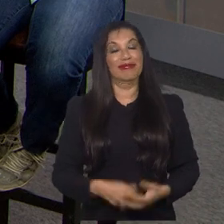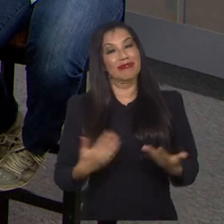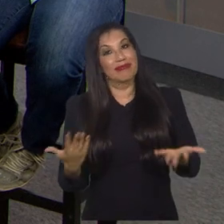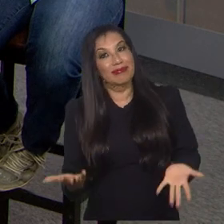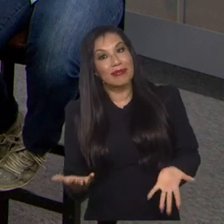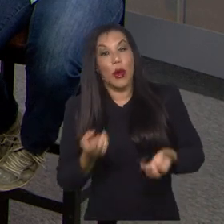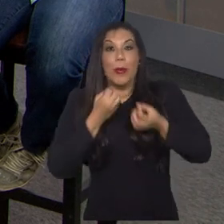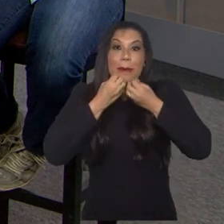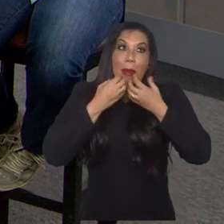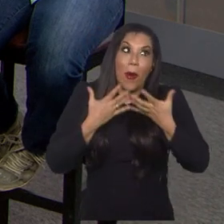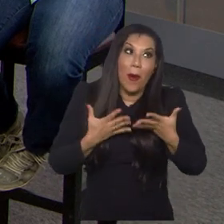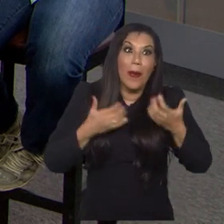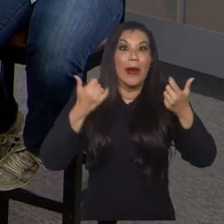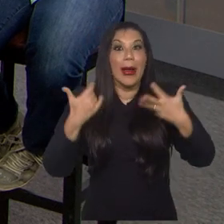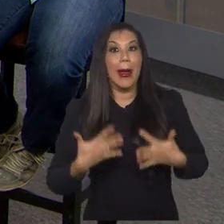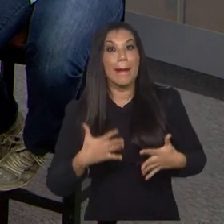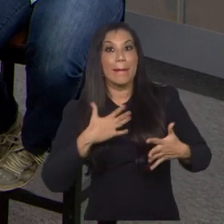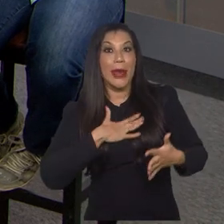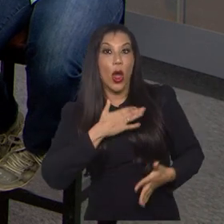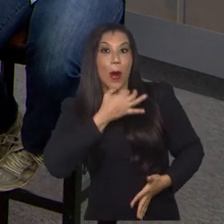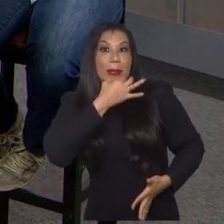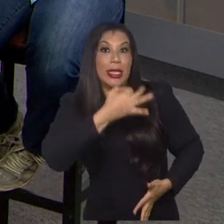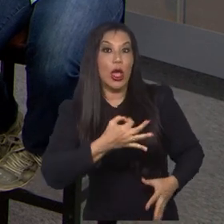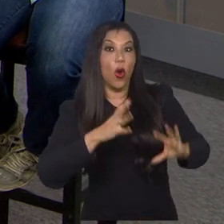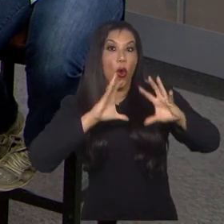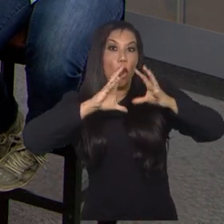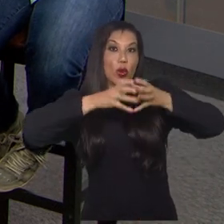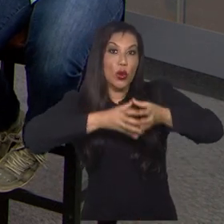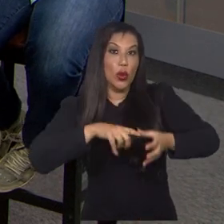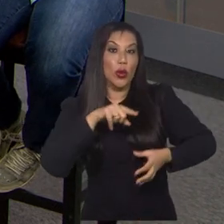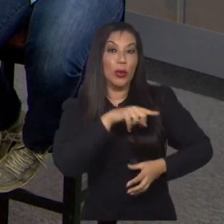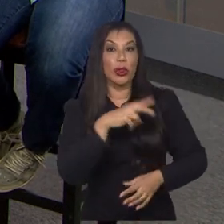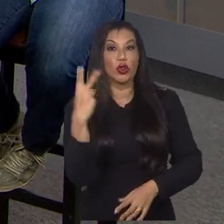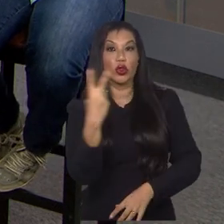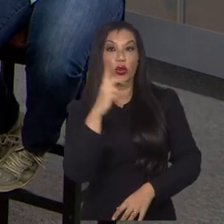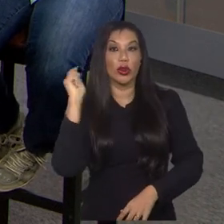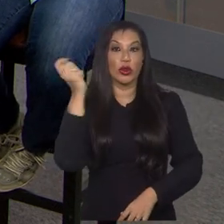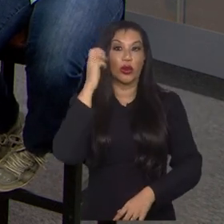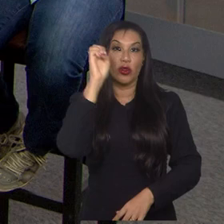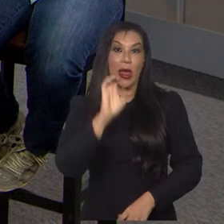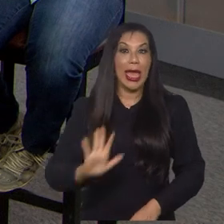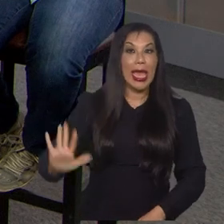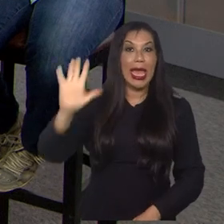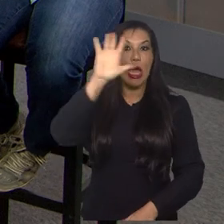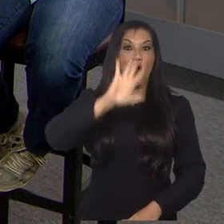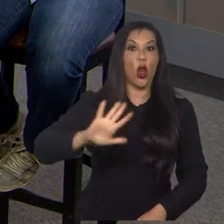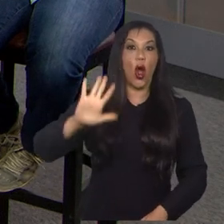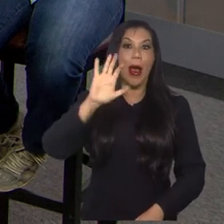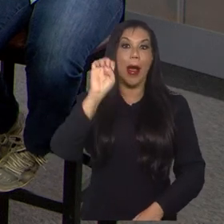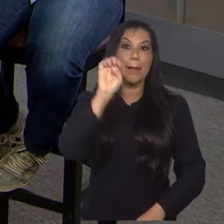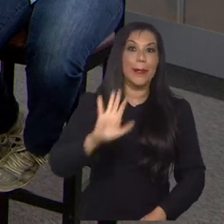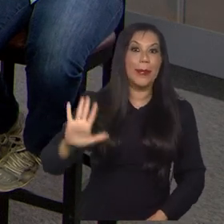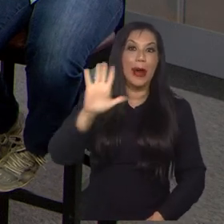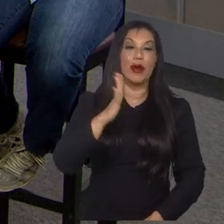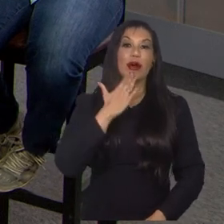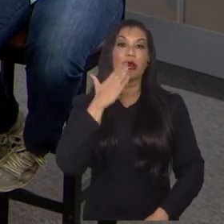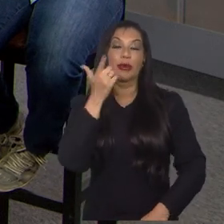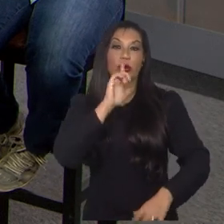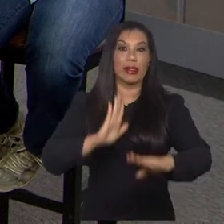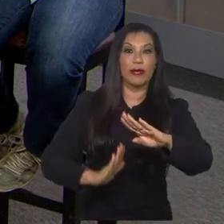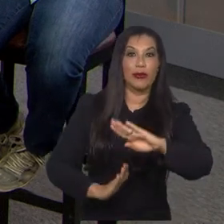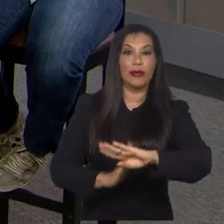Bom, na minha visão, esse grupo, eu coloco as duas seleções europeias como as favoritas para passar de